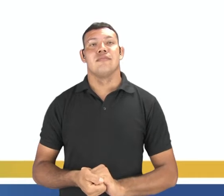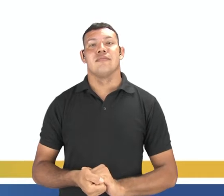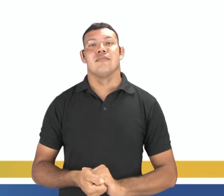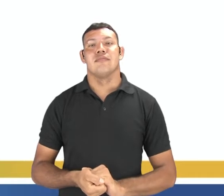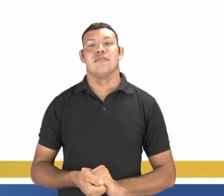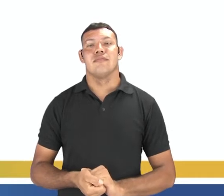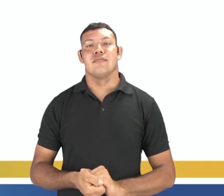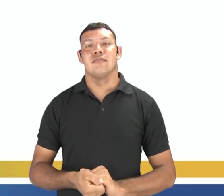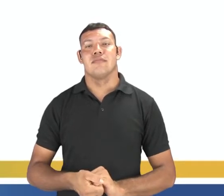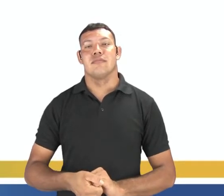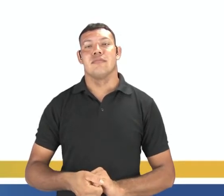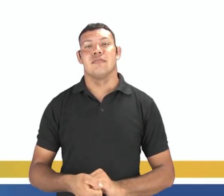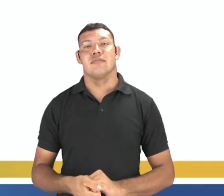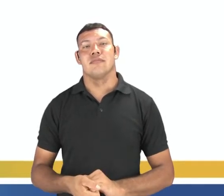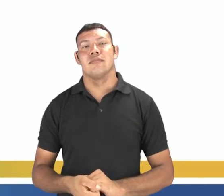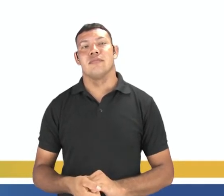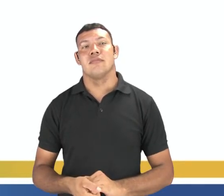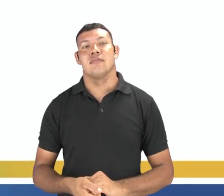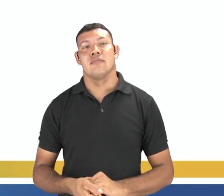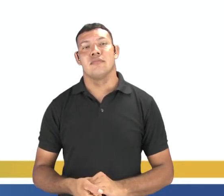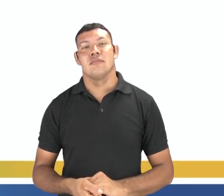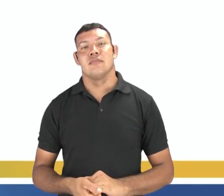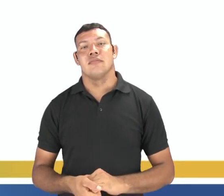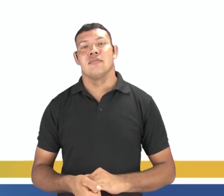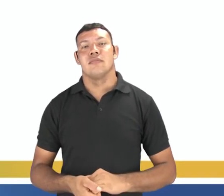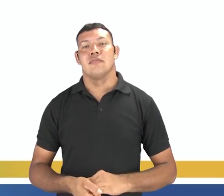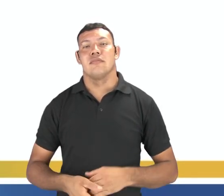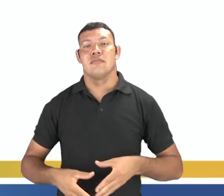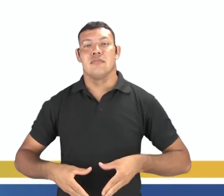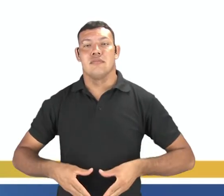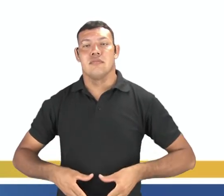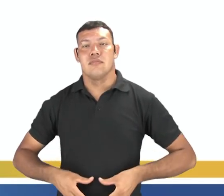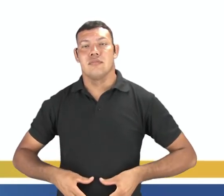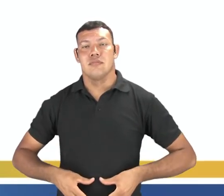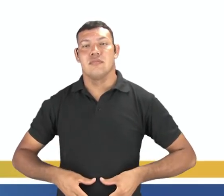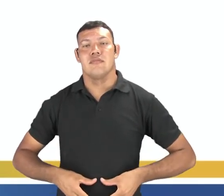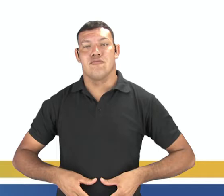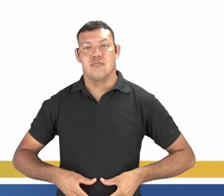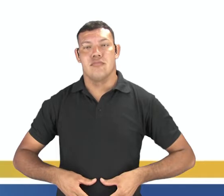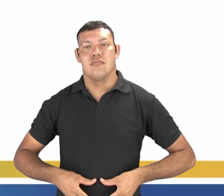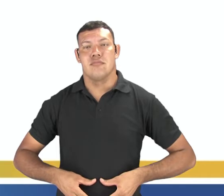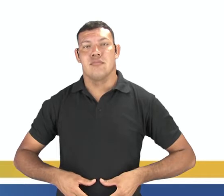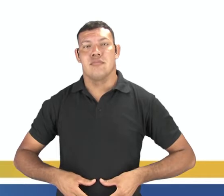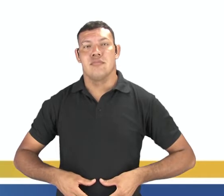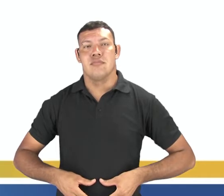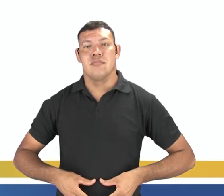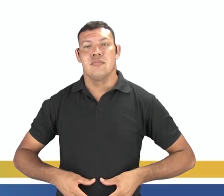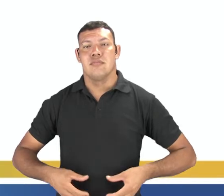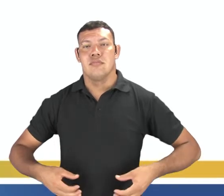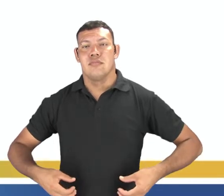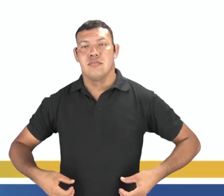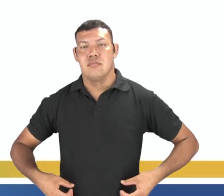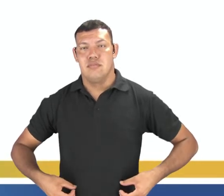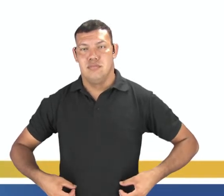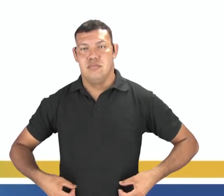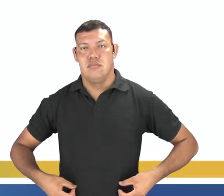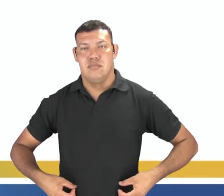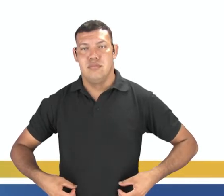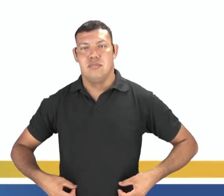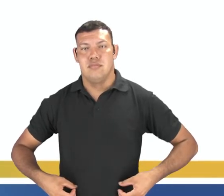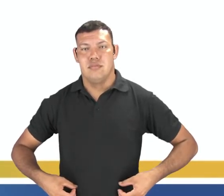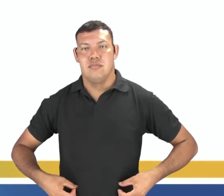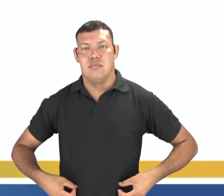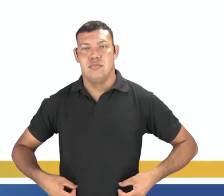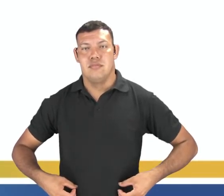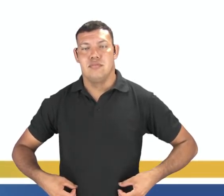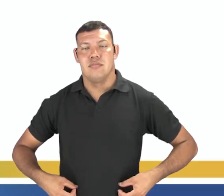sistema reprodutor genital, ele engloba o órgão que produz e transporta e armazena as células germinativas,